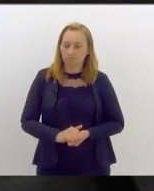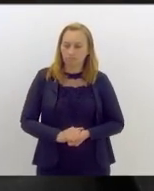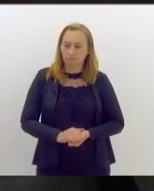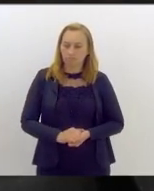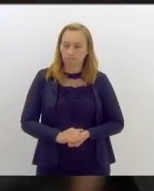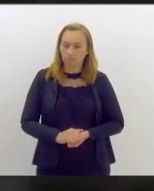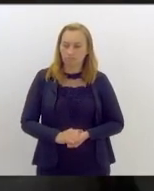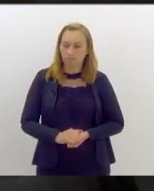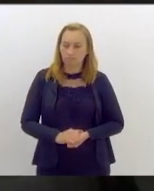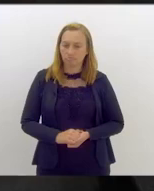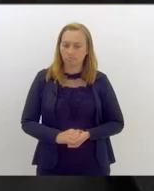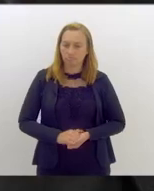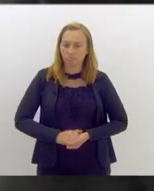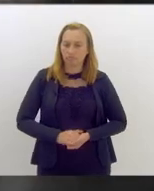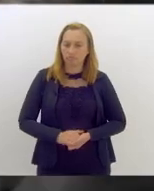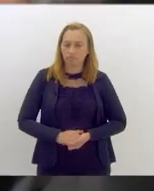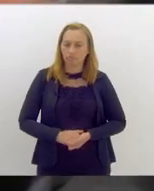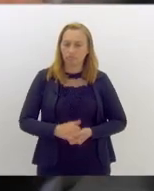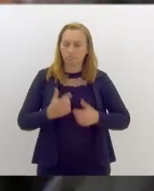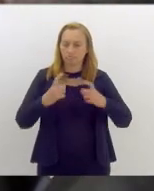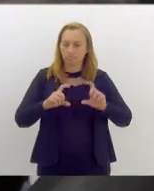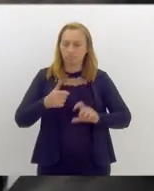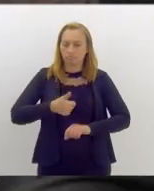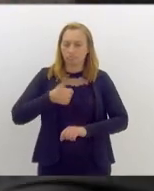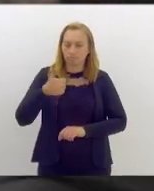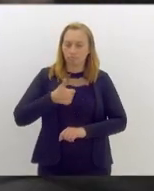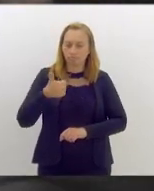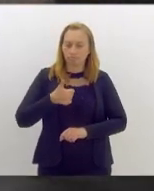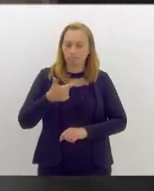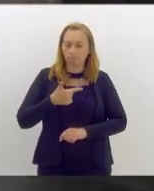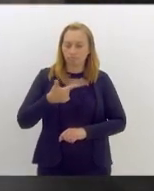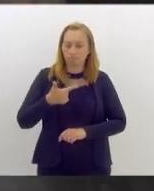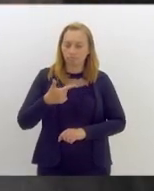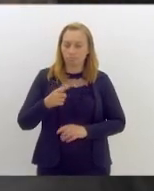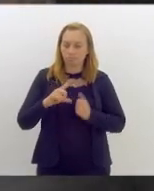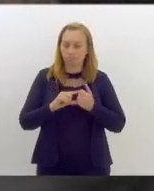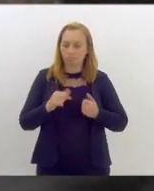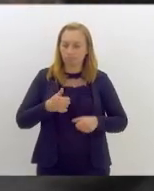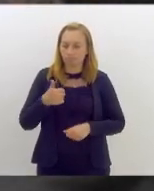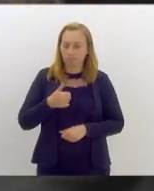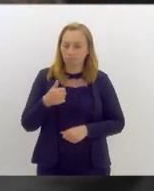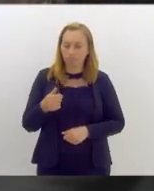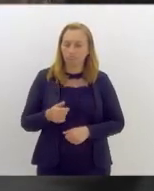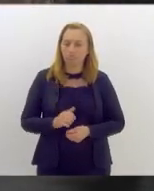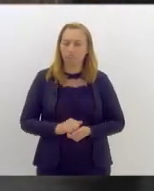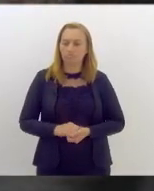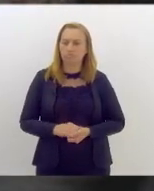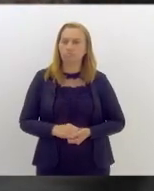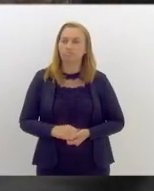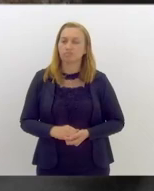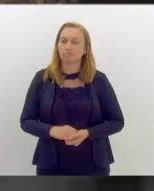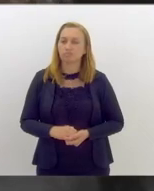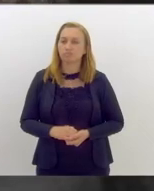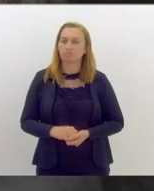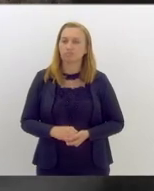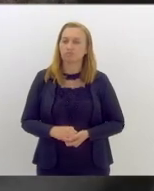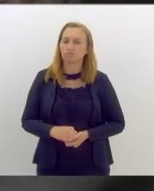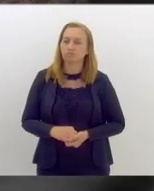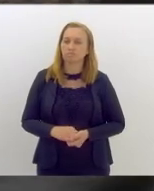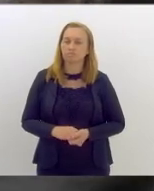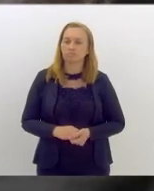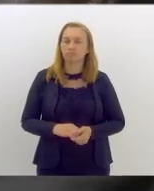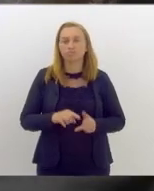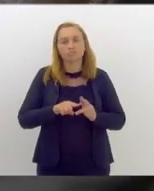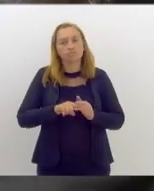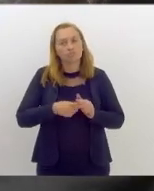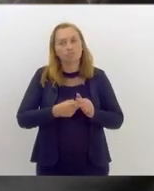parágrafo segundo do artigo primeiro diz o seguinte parágrafo segundo o índice de